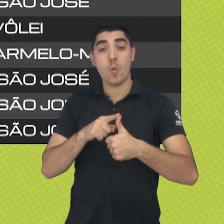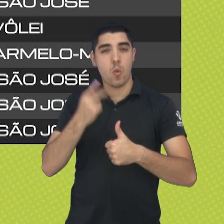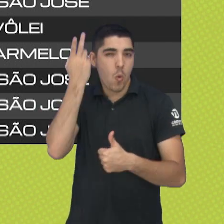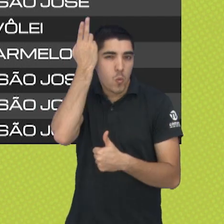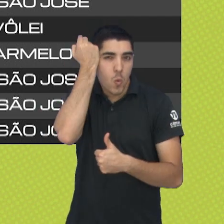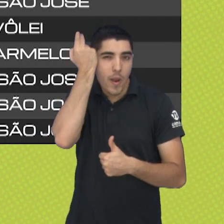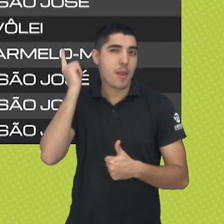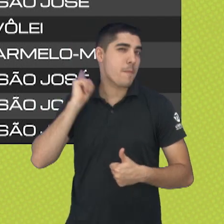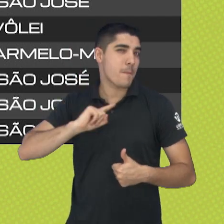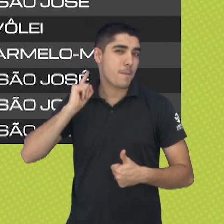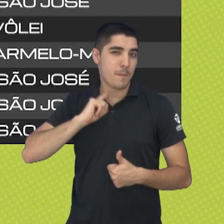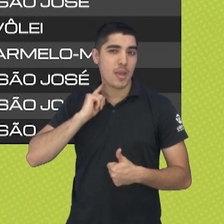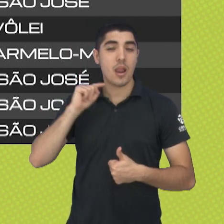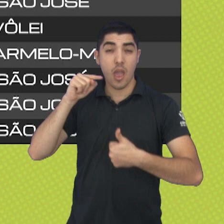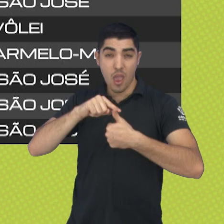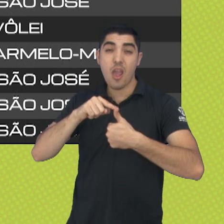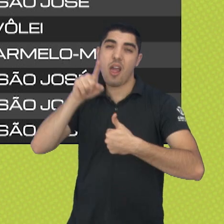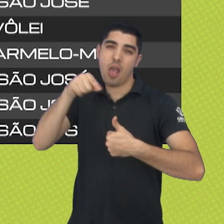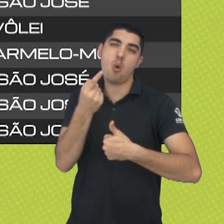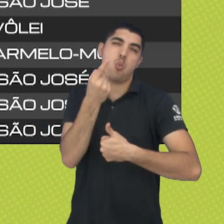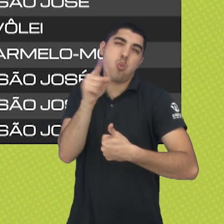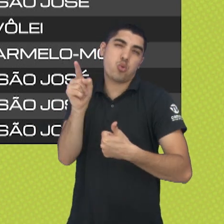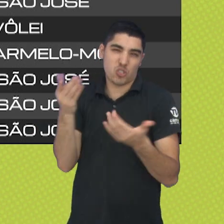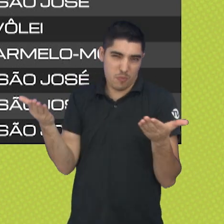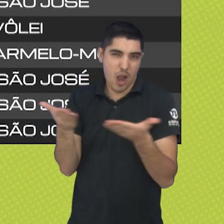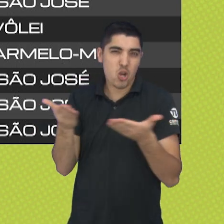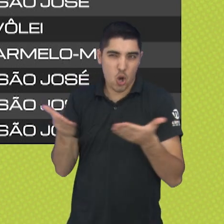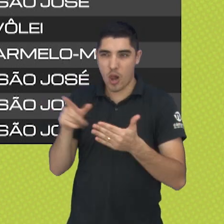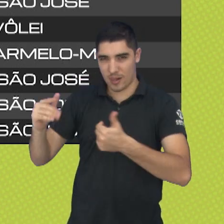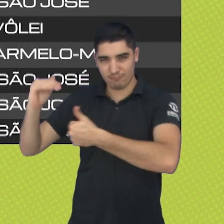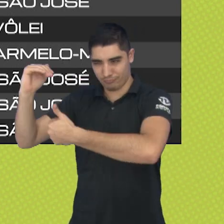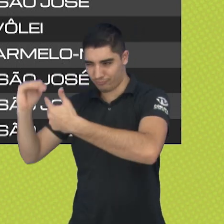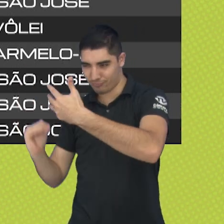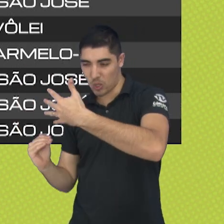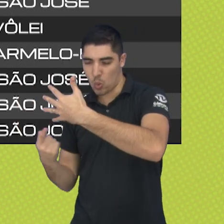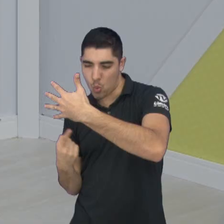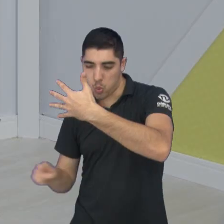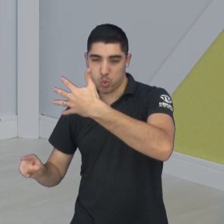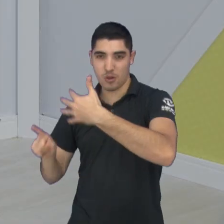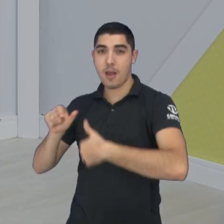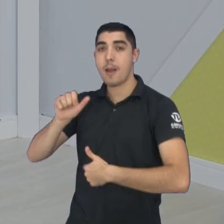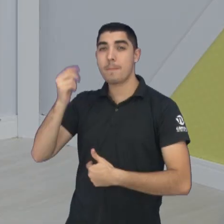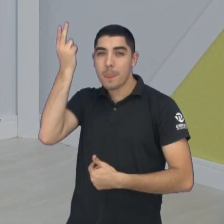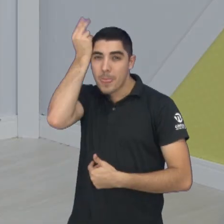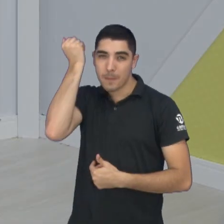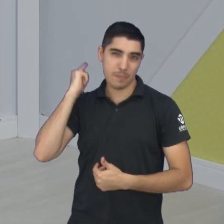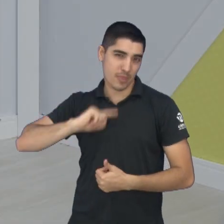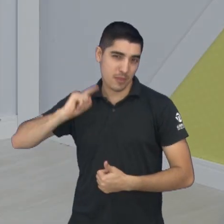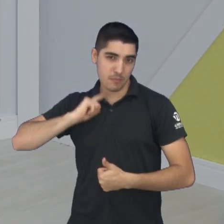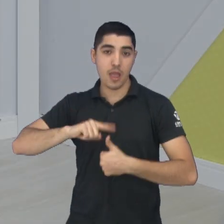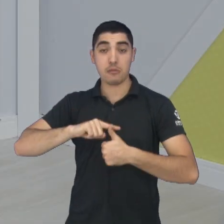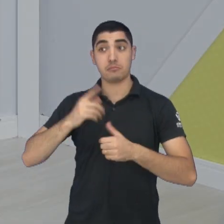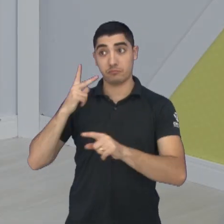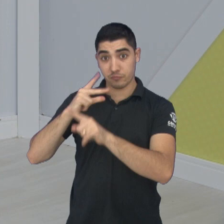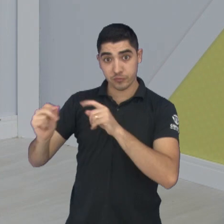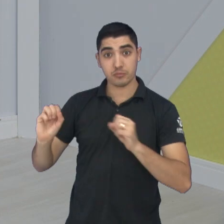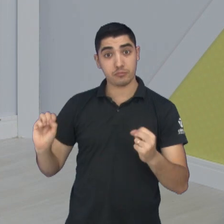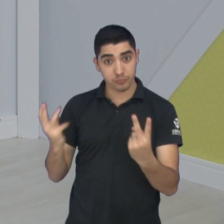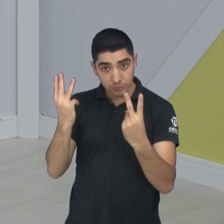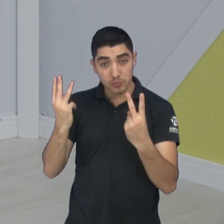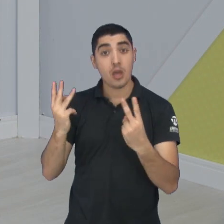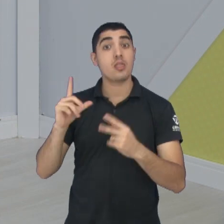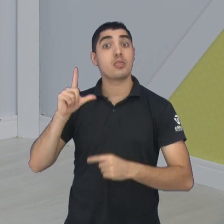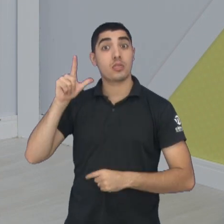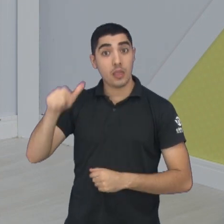o atual lanterna da competição, e foi o único time que roubou um ponto do São José, 3-2, depois o São José conquistou 3